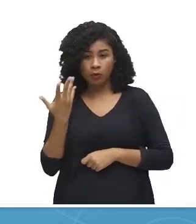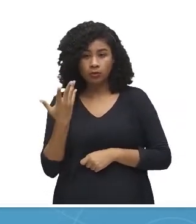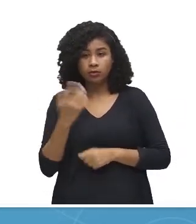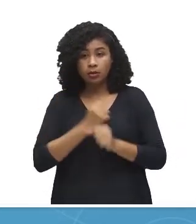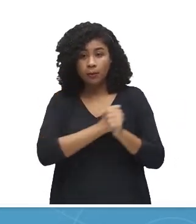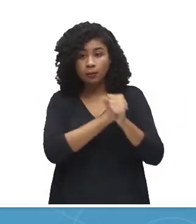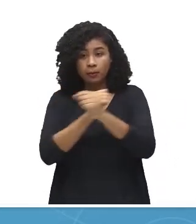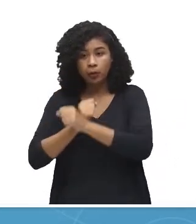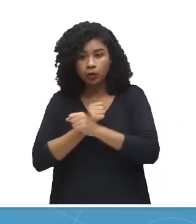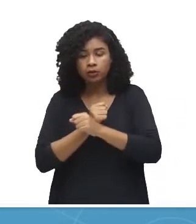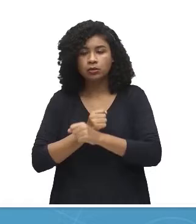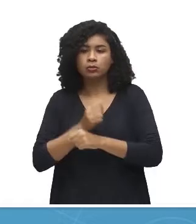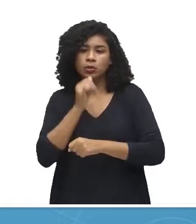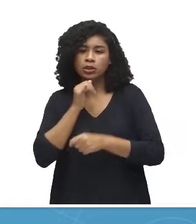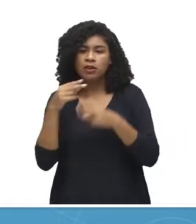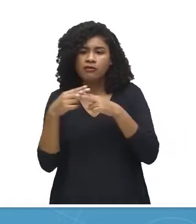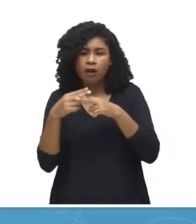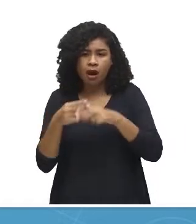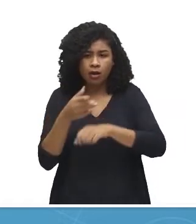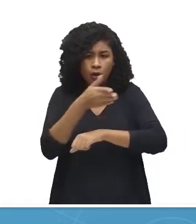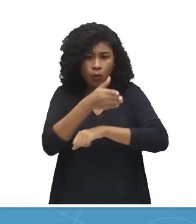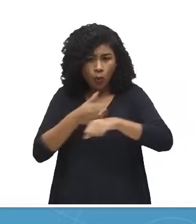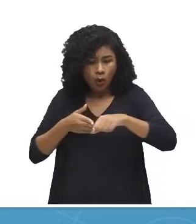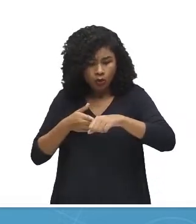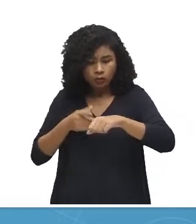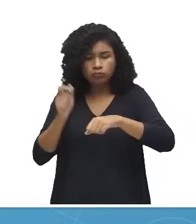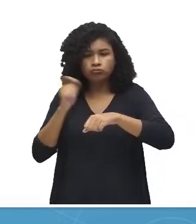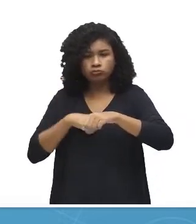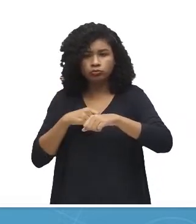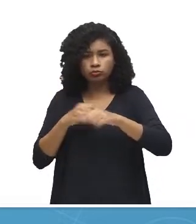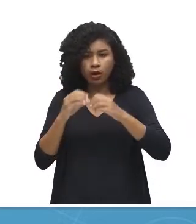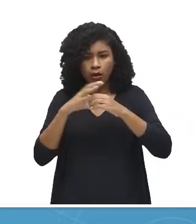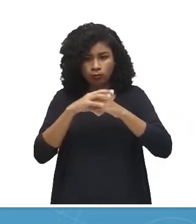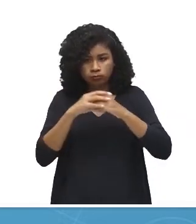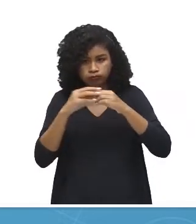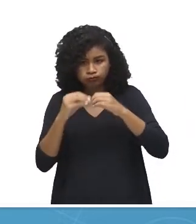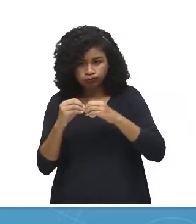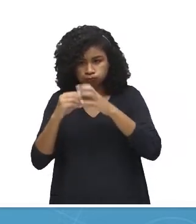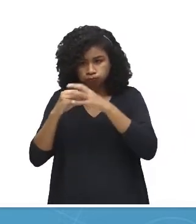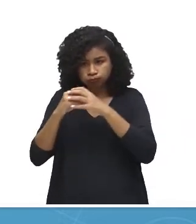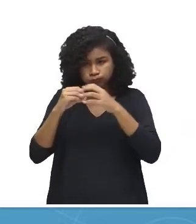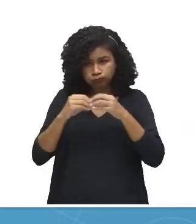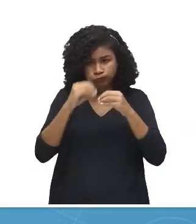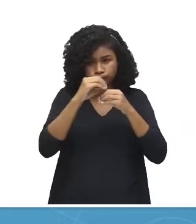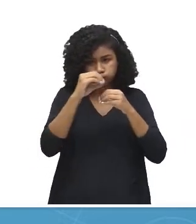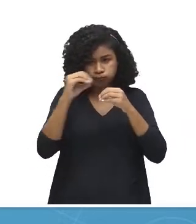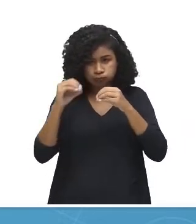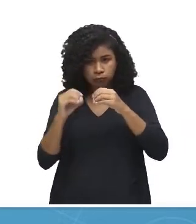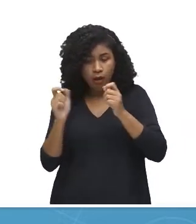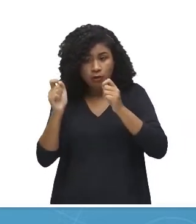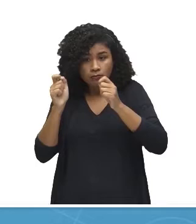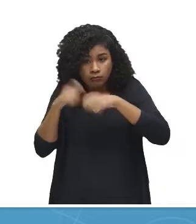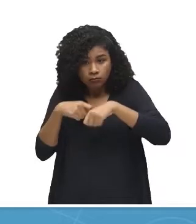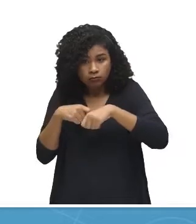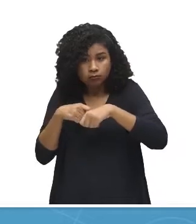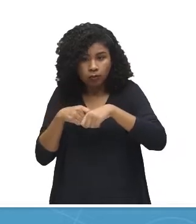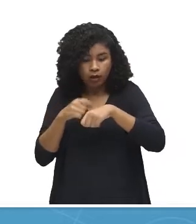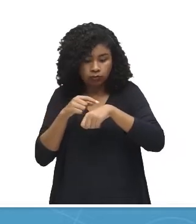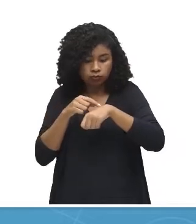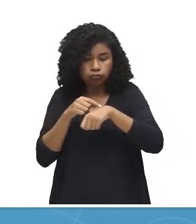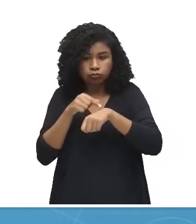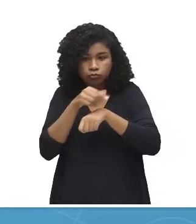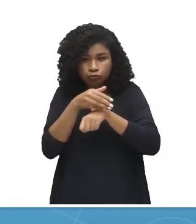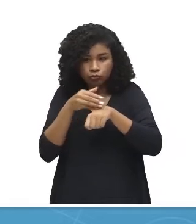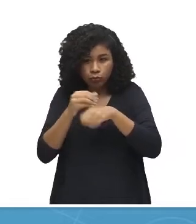nosso corpo. Então, se a gente se arranhar, se cortar rapidamente, vai ocorrer ali a mitose para repor as células que foram danificadas,